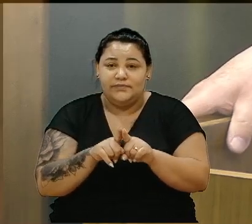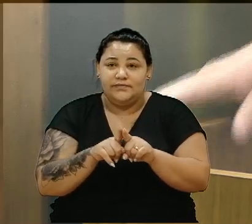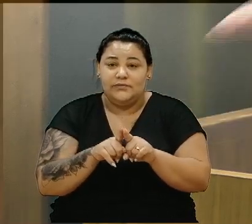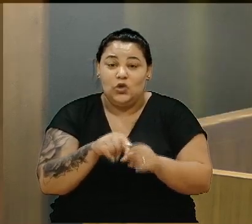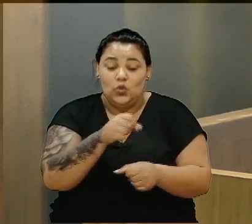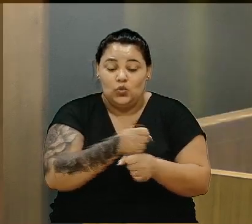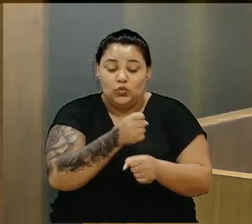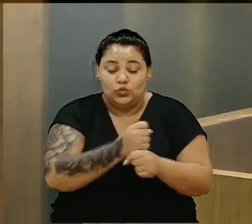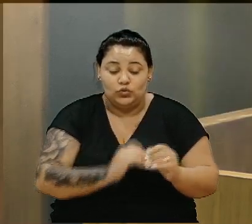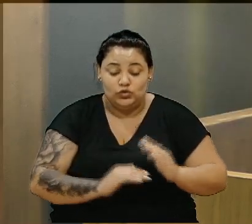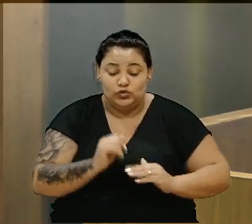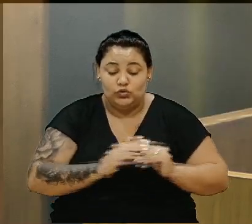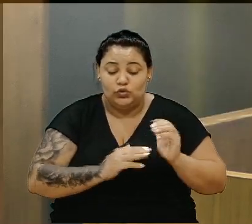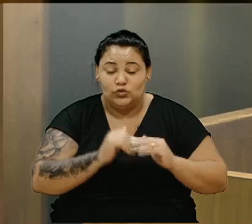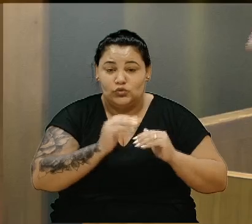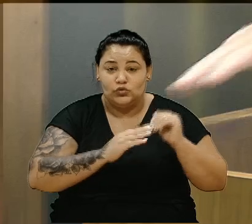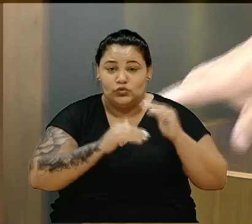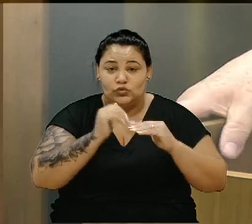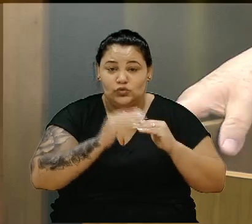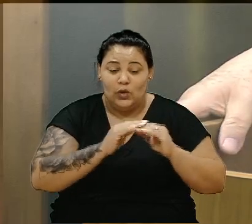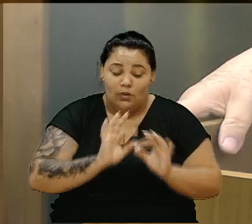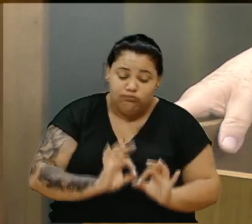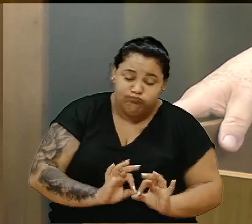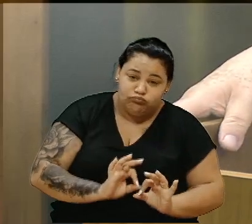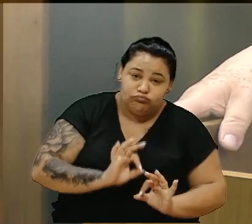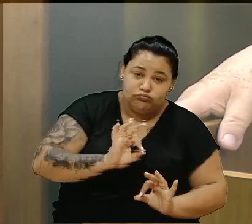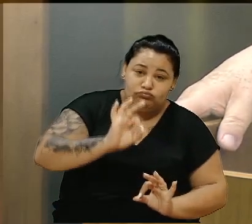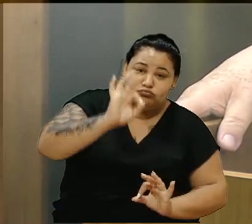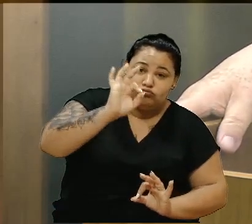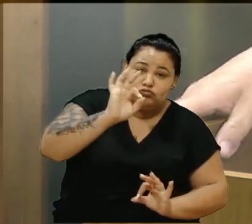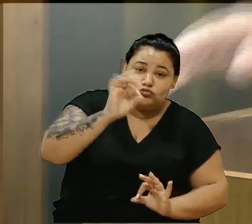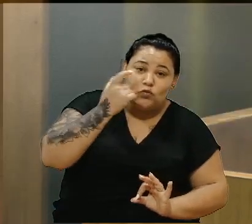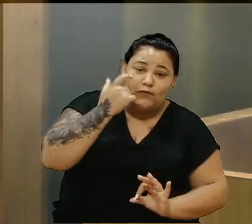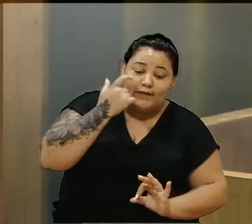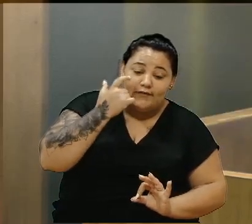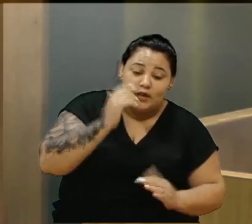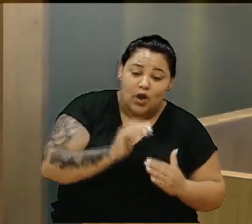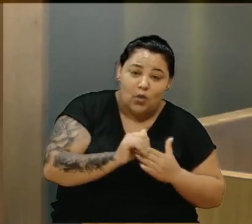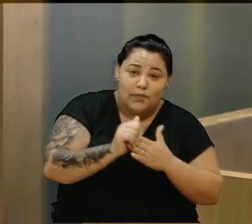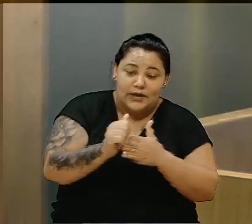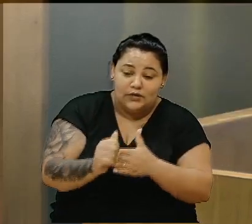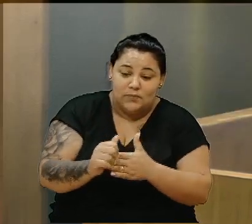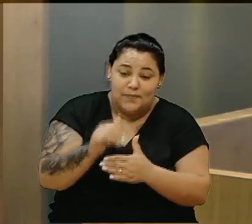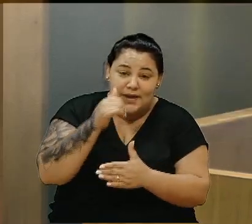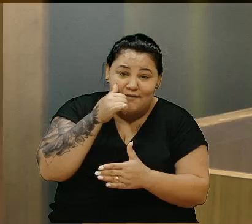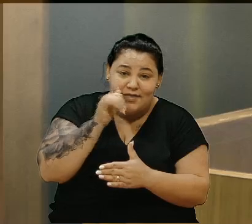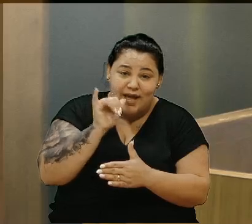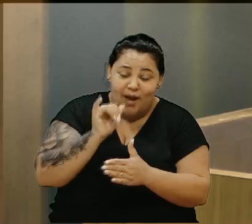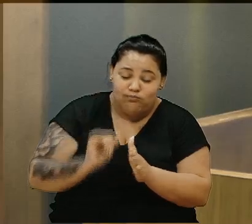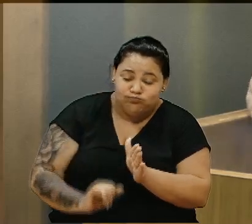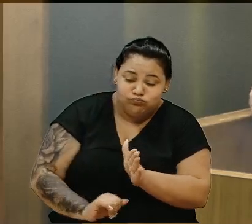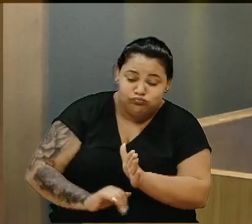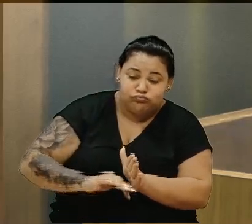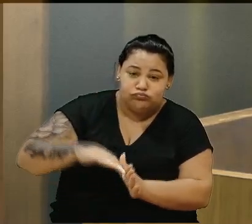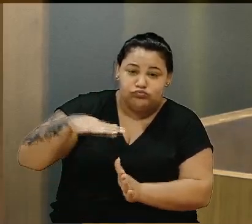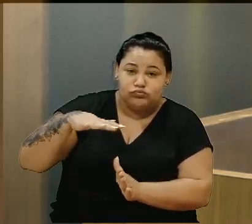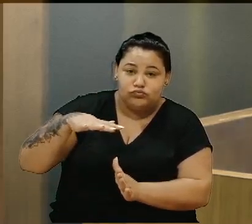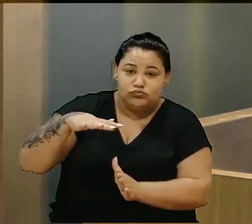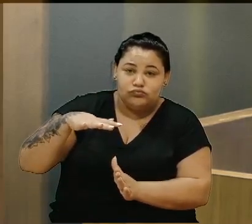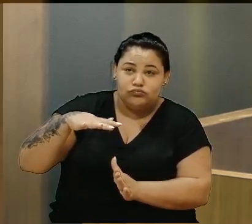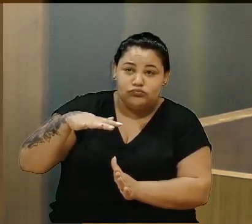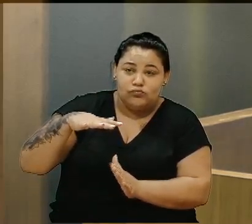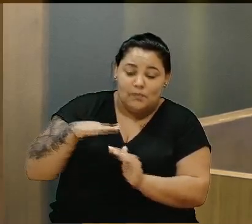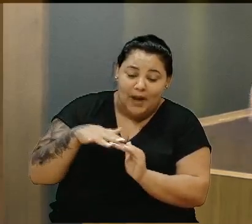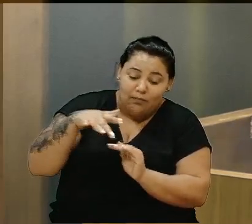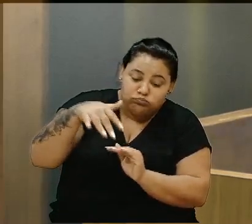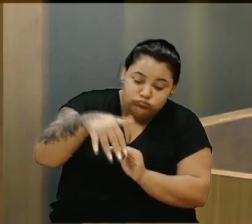que tu vai monitorando, através da descarga de fundo, para não alagar aonde? O bairro Fátima? Não, é para